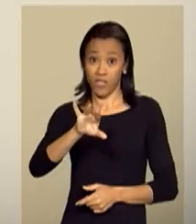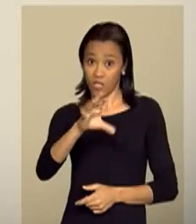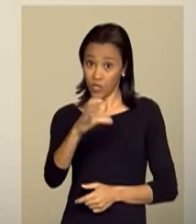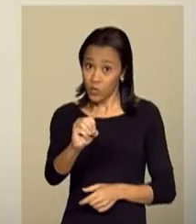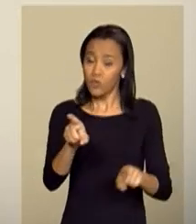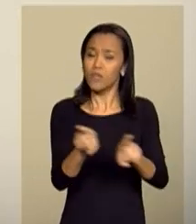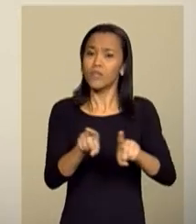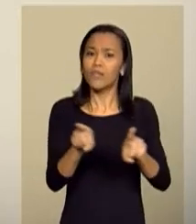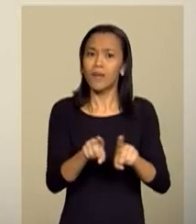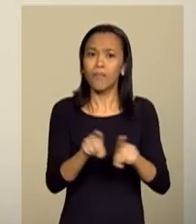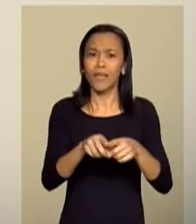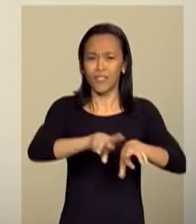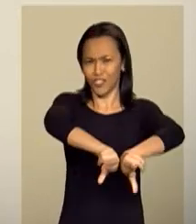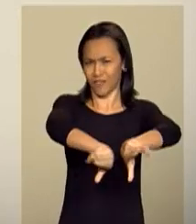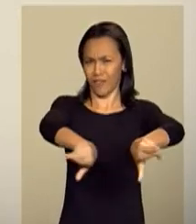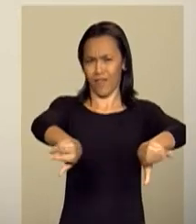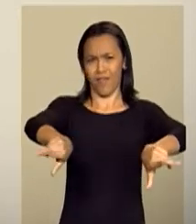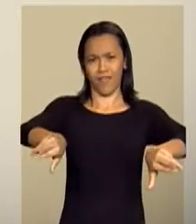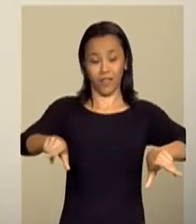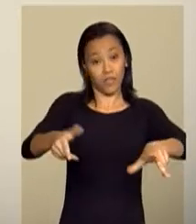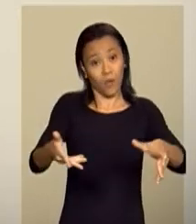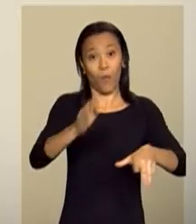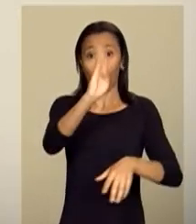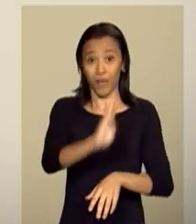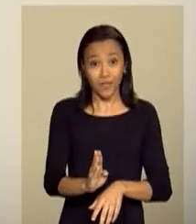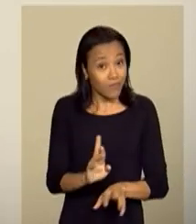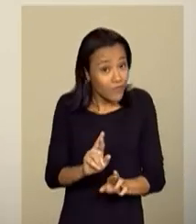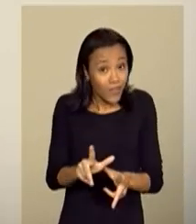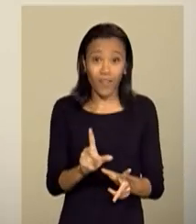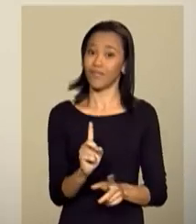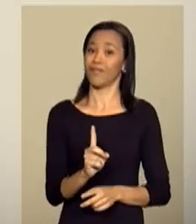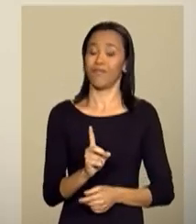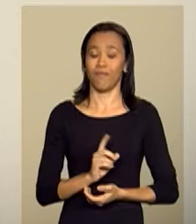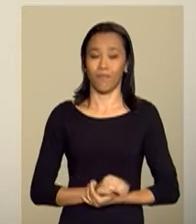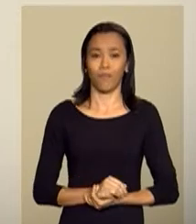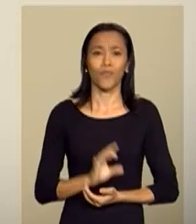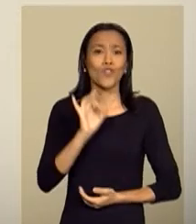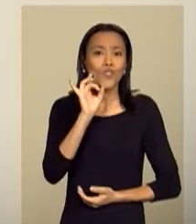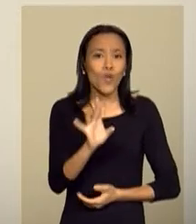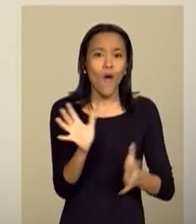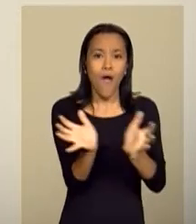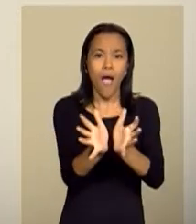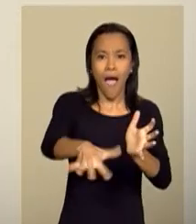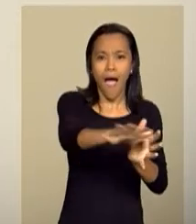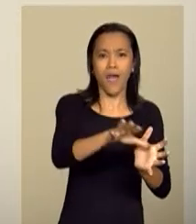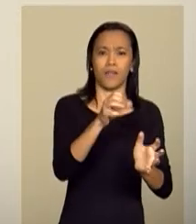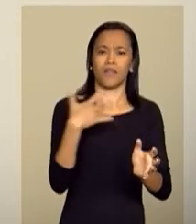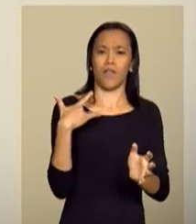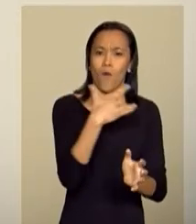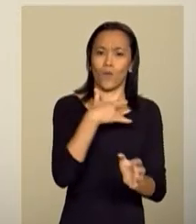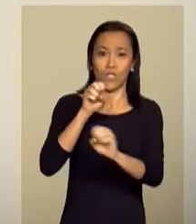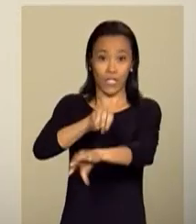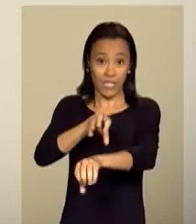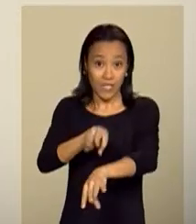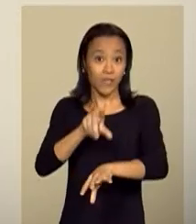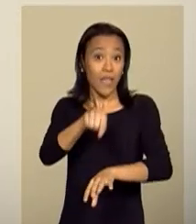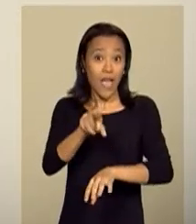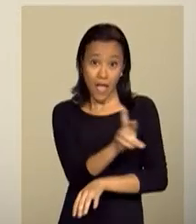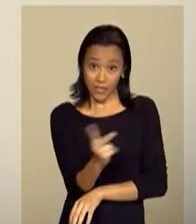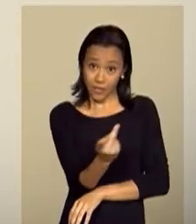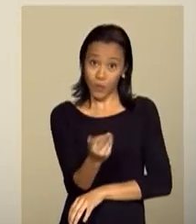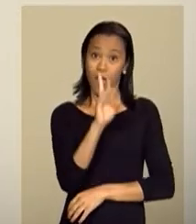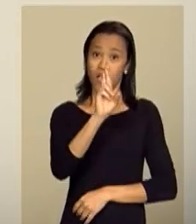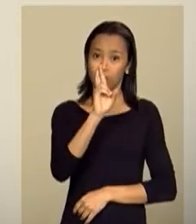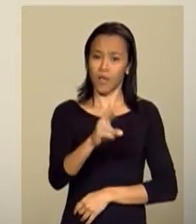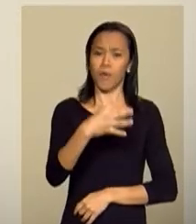forma mais diversificada o Brasil não é diferente disso só as áreas de saúde e educação foram responsáveis